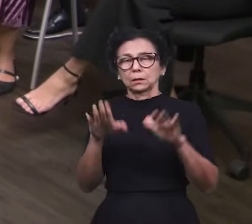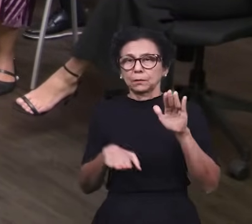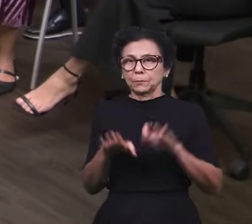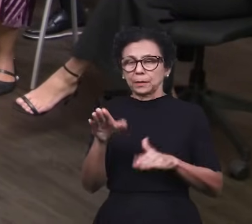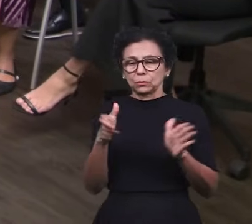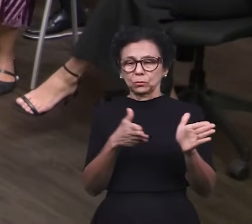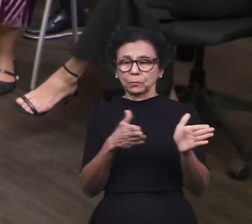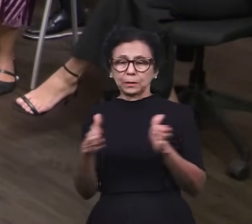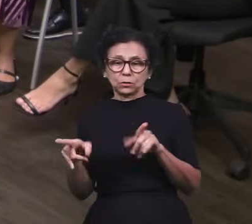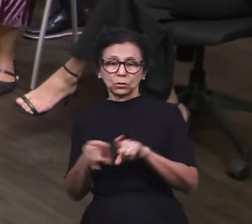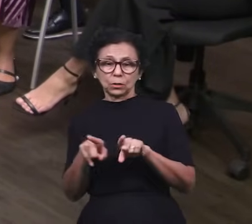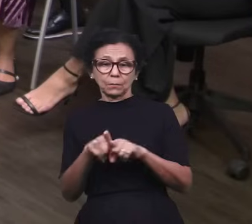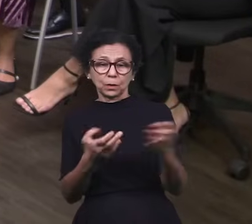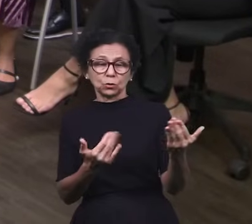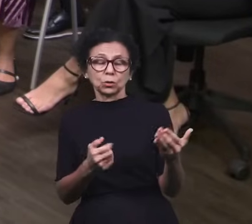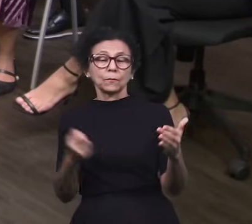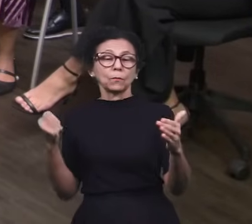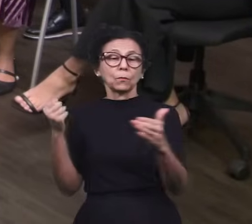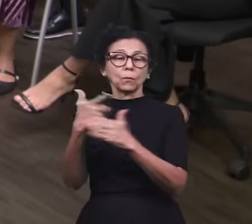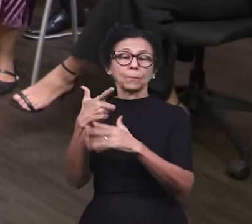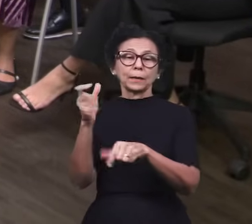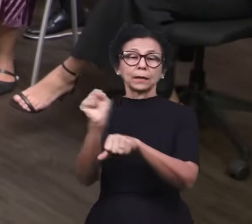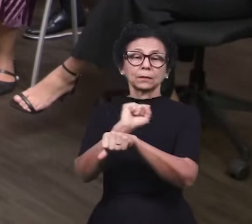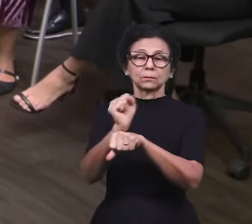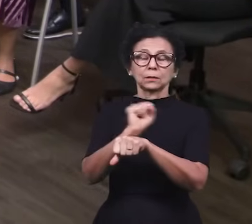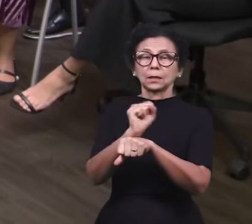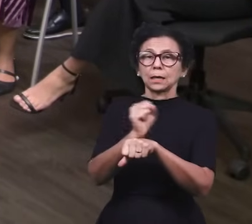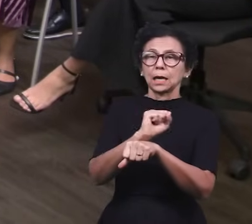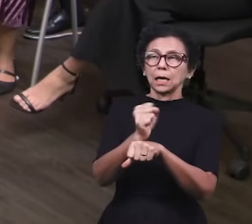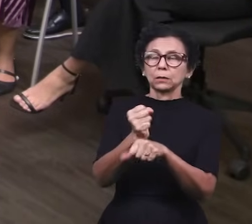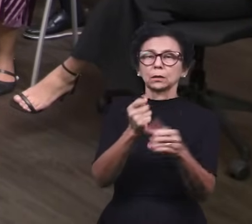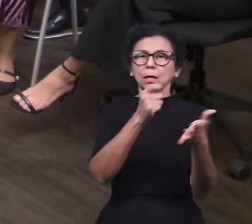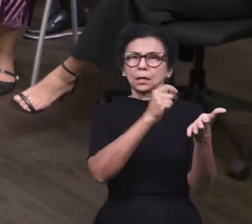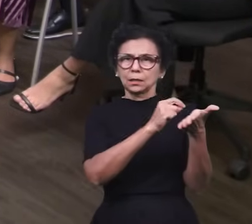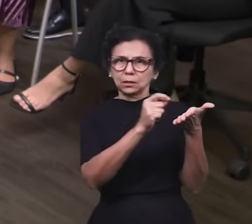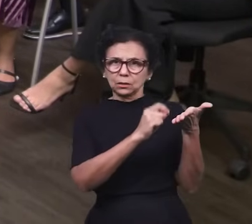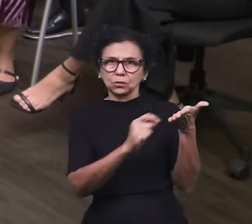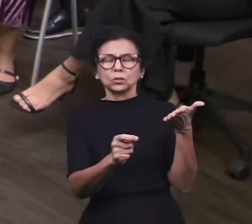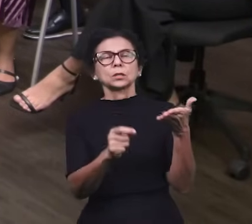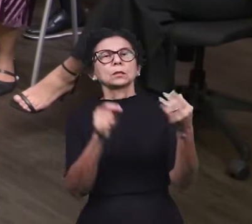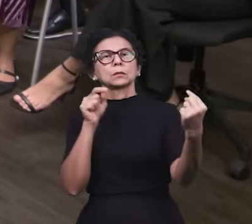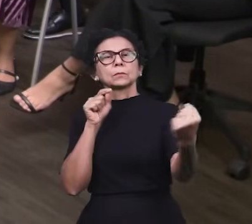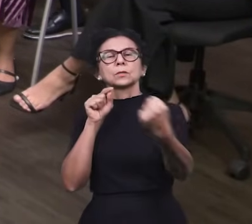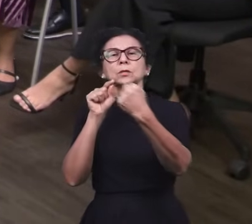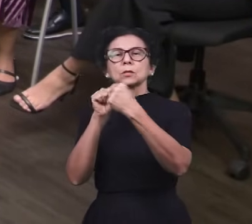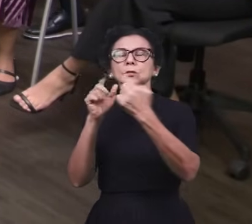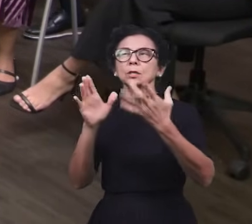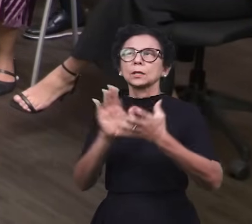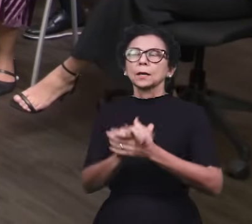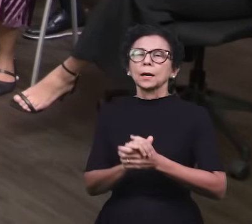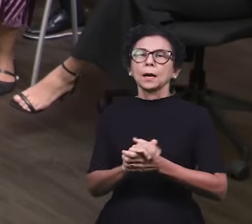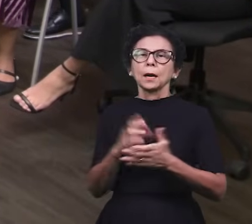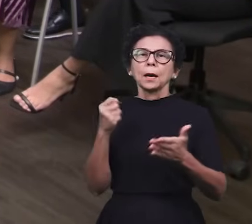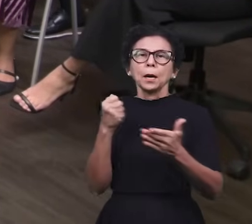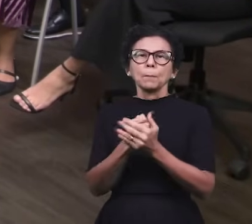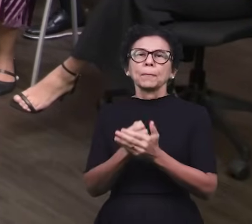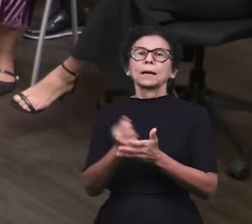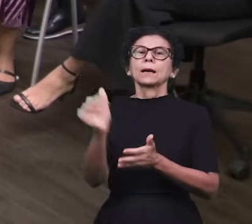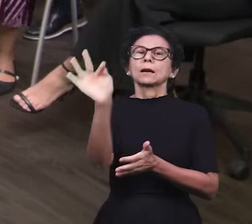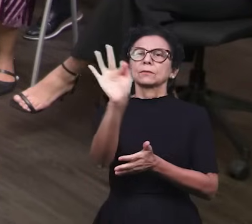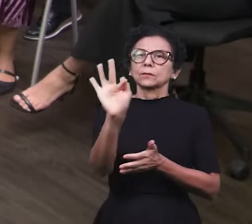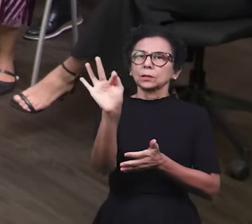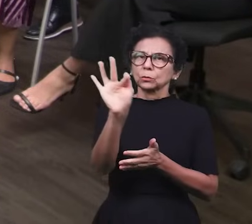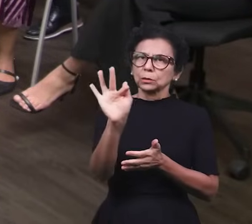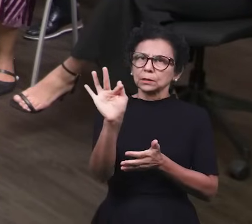outro objetivo que muitos jovens também têm é adquirir um carro, então vai ter que colocar ali na listinha dele os objetivos. Pagar uma faculdade, alguns